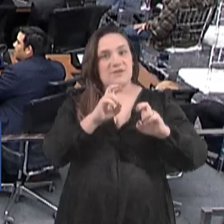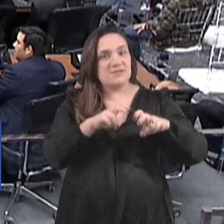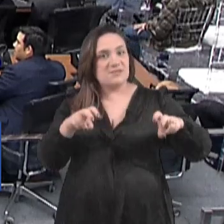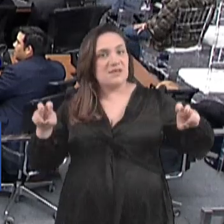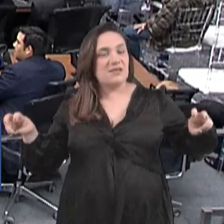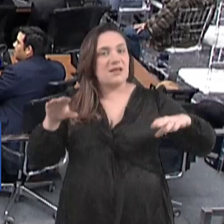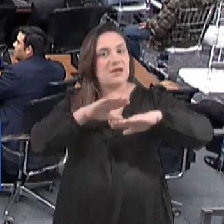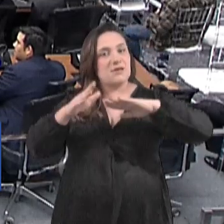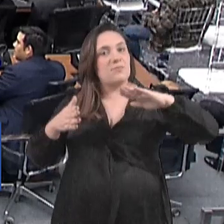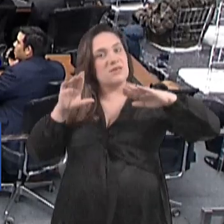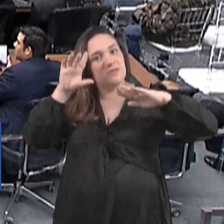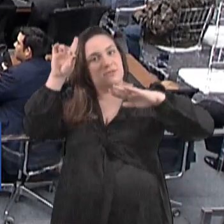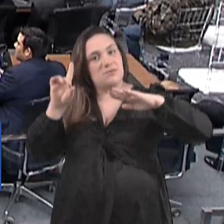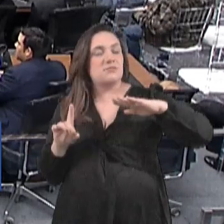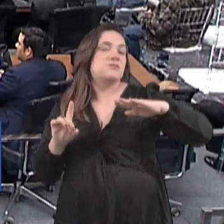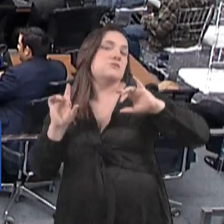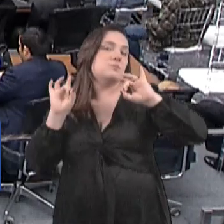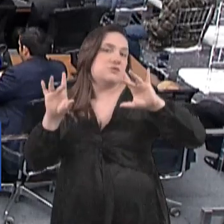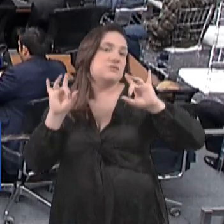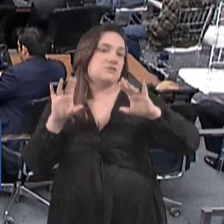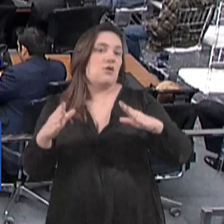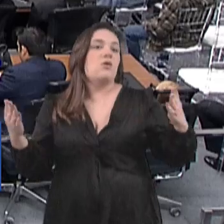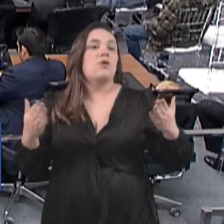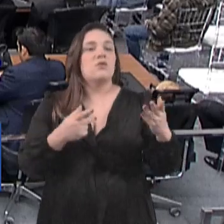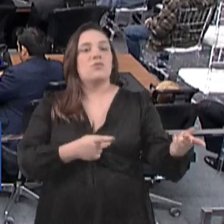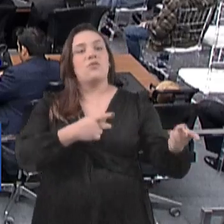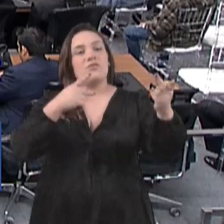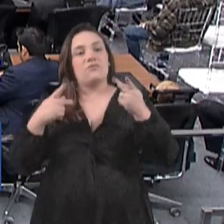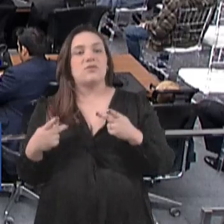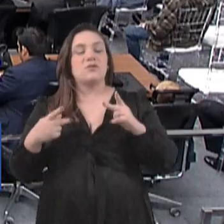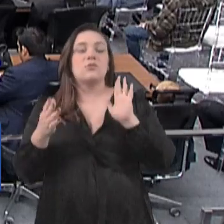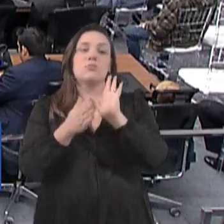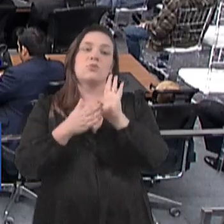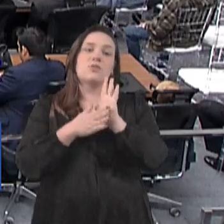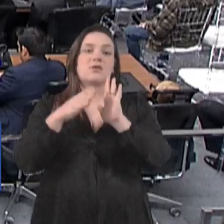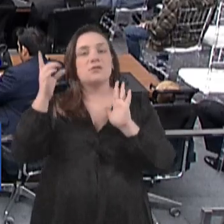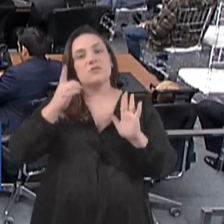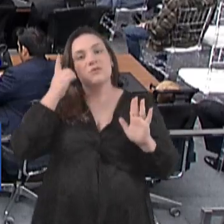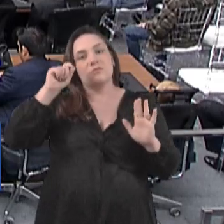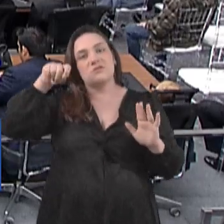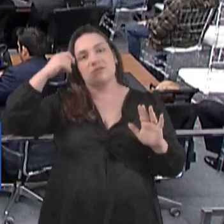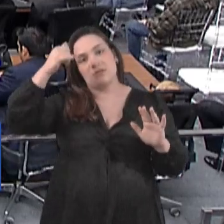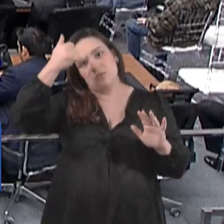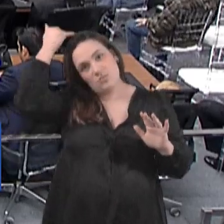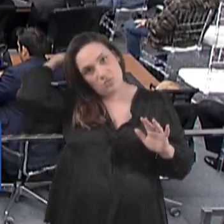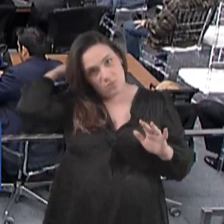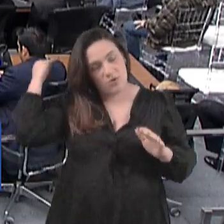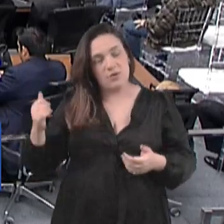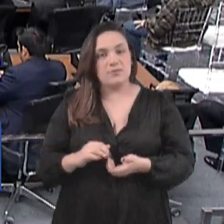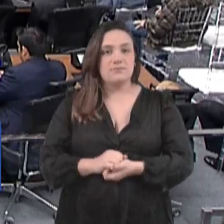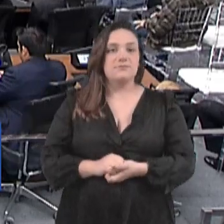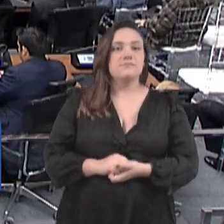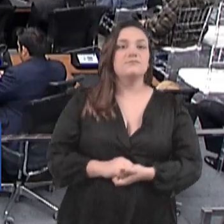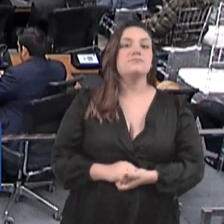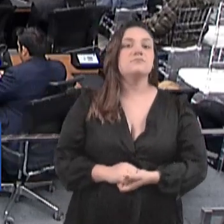sessão solene, convidamos as suas excelências, os senhores, o proponente, deputado Júnior Mock.